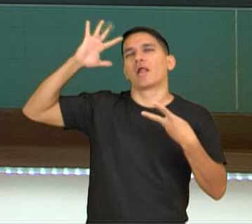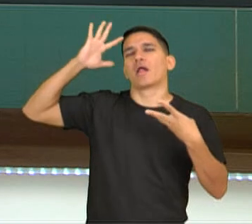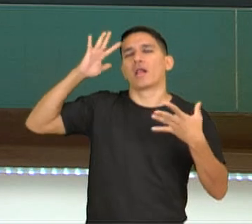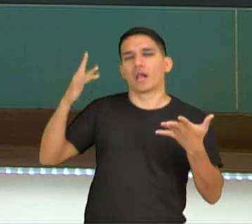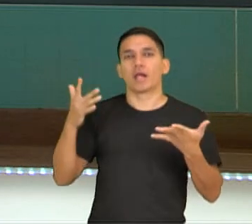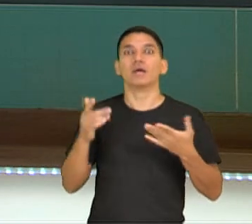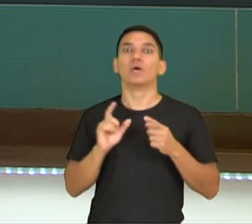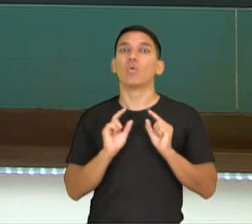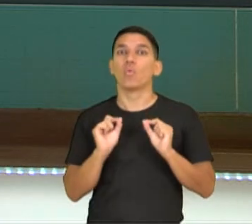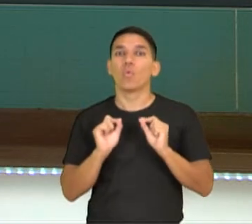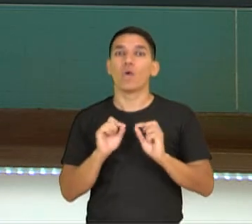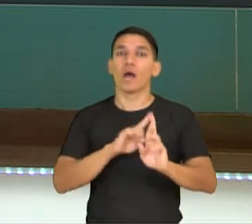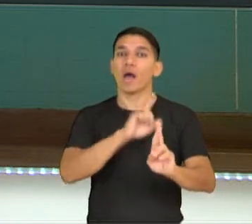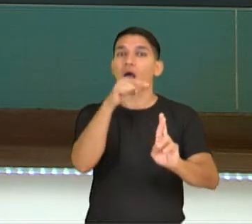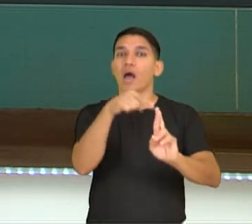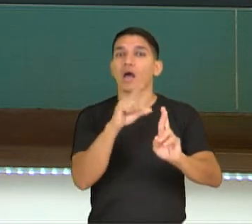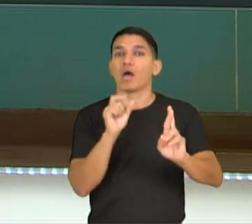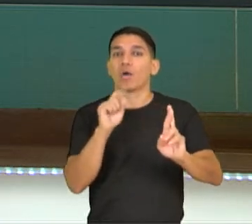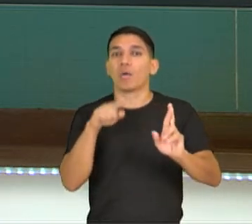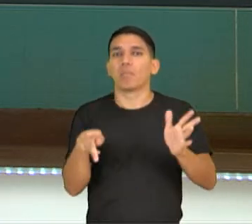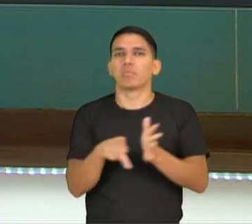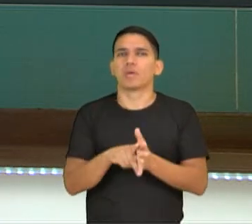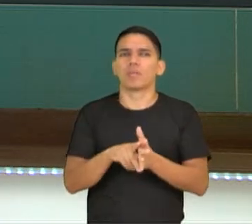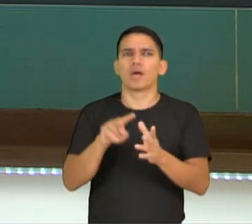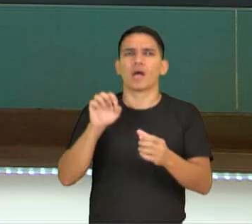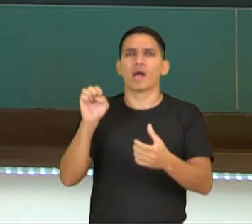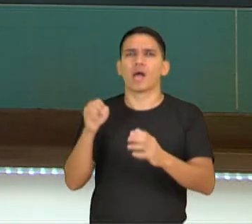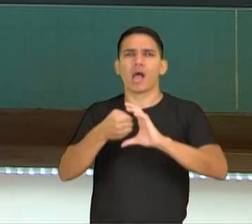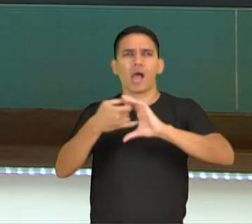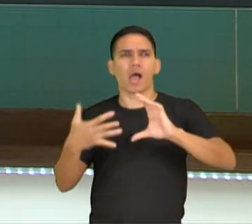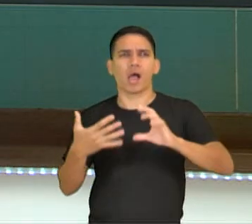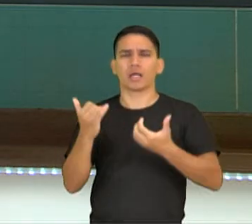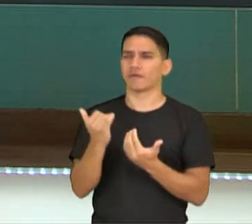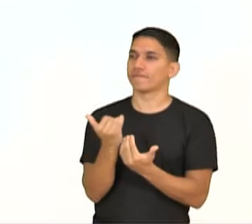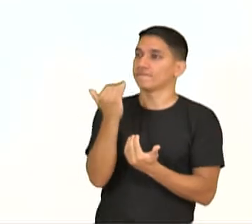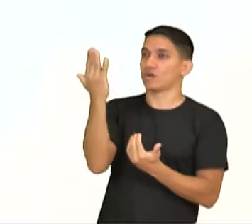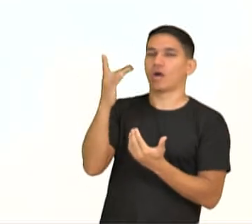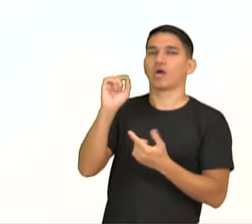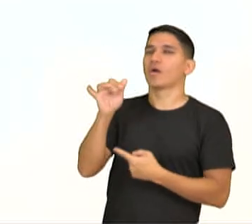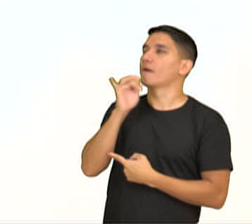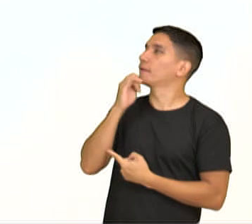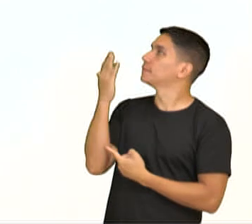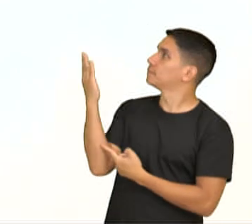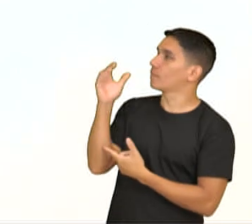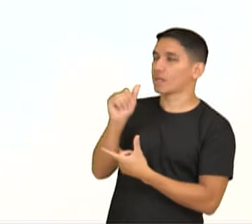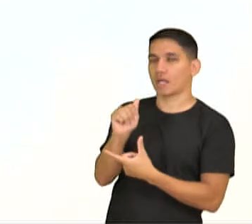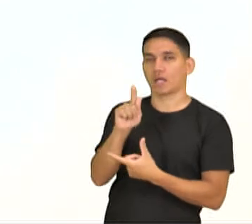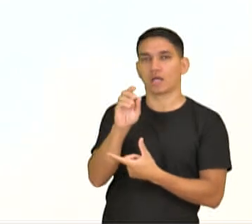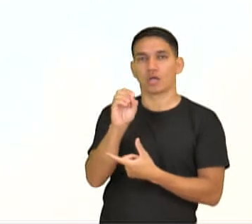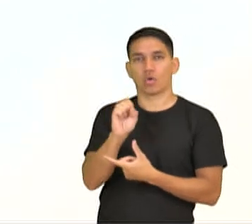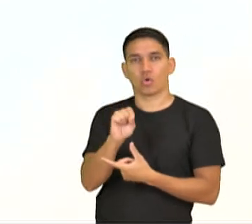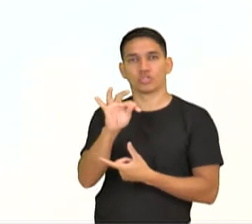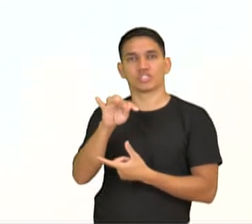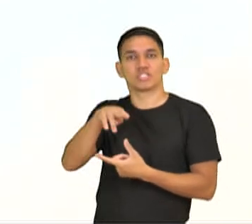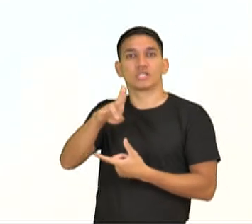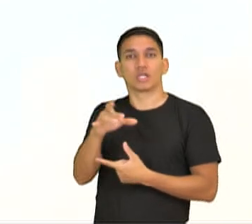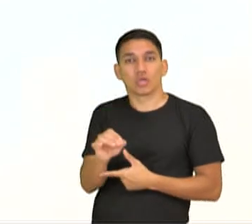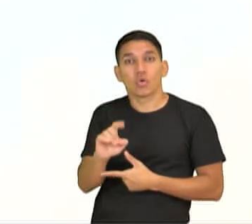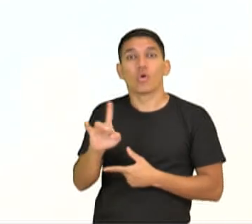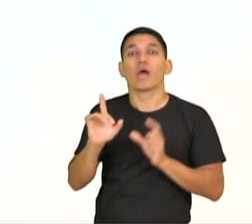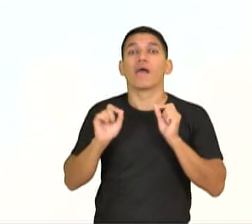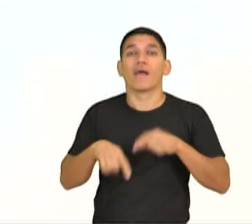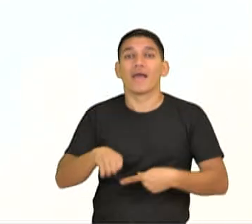se referindo a um aspecto transcendente, como nós podemos ver aqui Agostinho de Hipona, um bispo da igreja